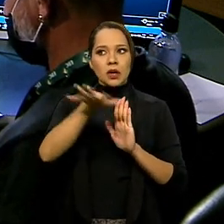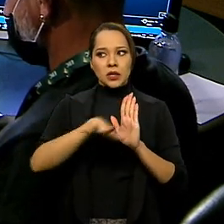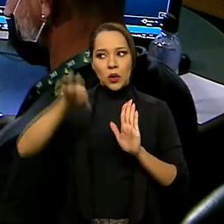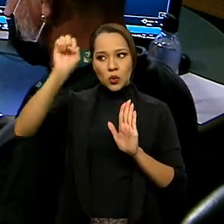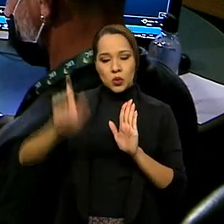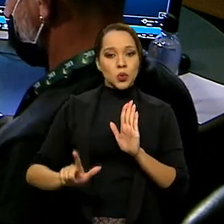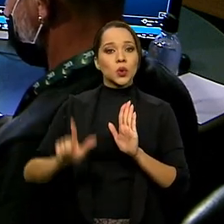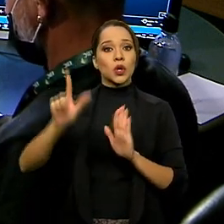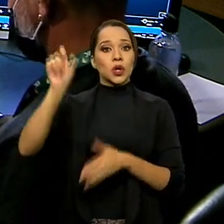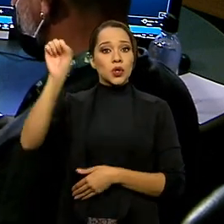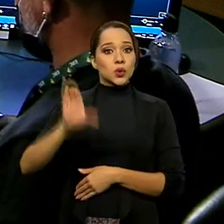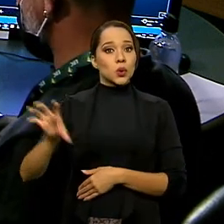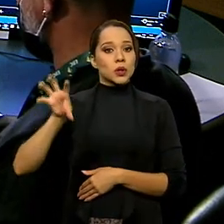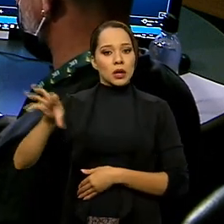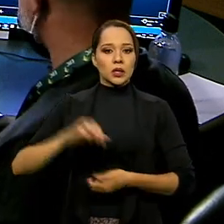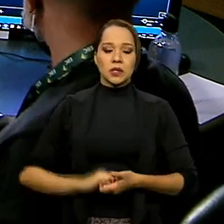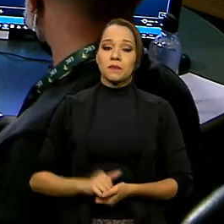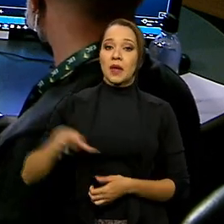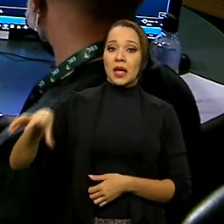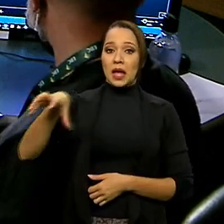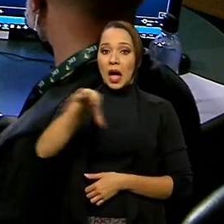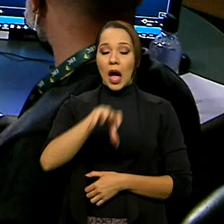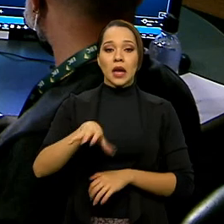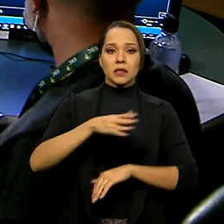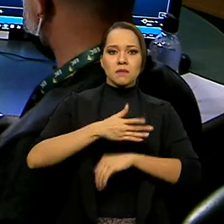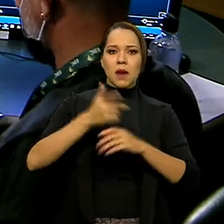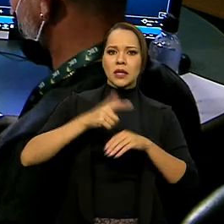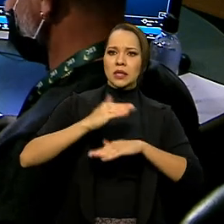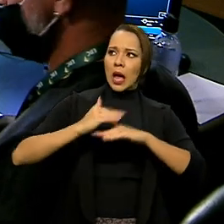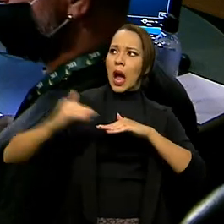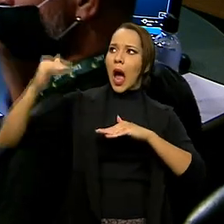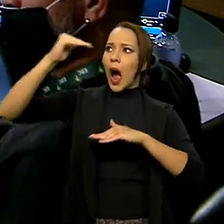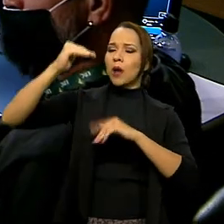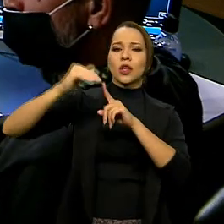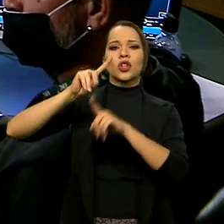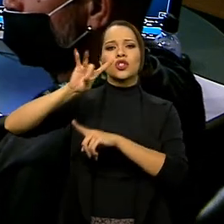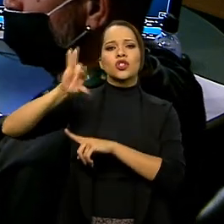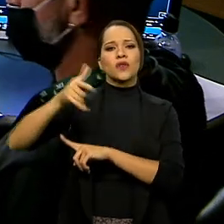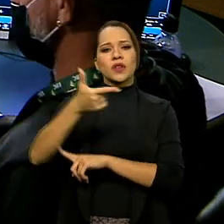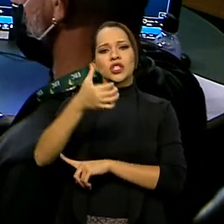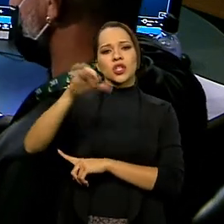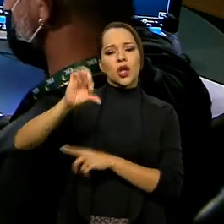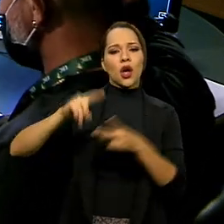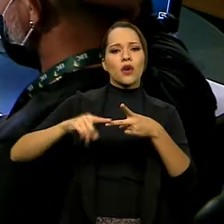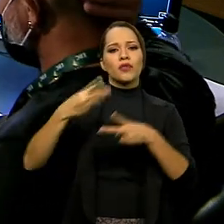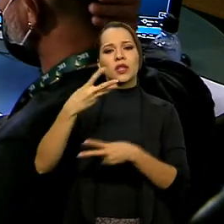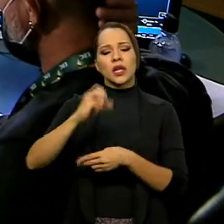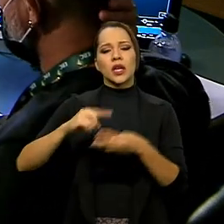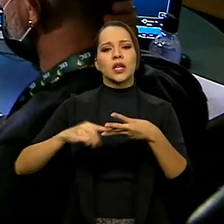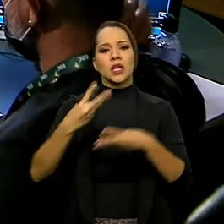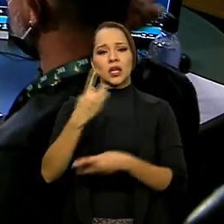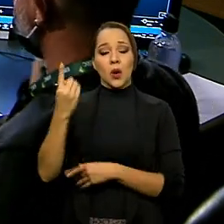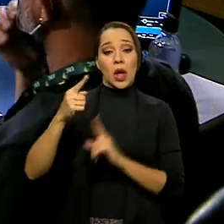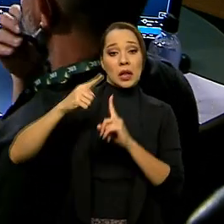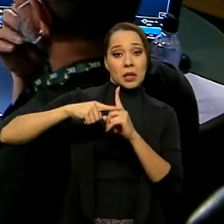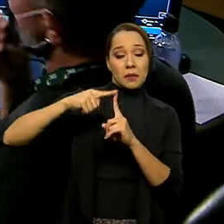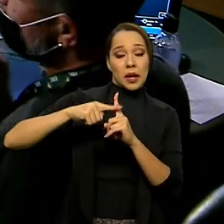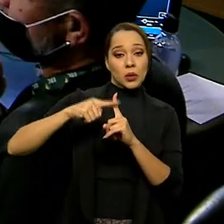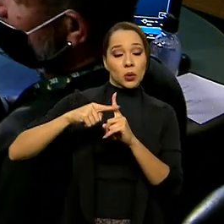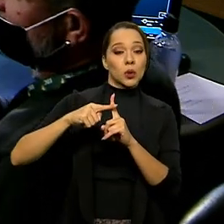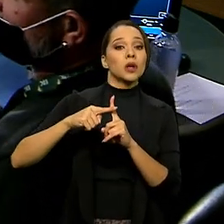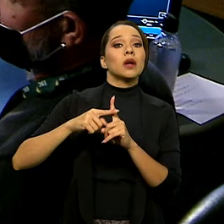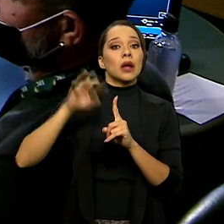sul, sudeste, em áreas de maior altitude, principalmente entre o dia 29, 30 e 31. As temperaturas